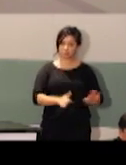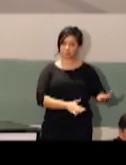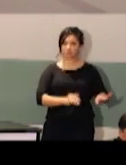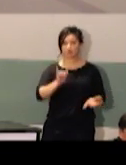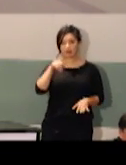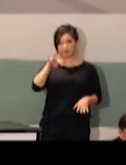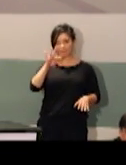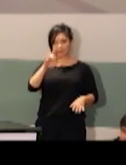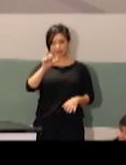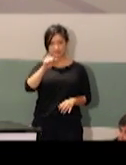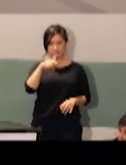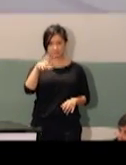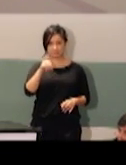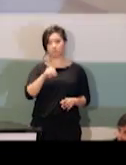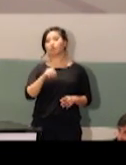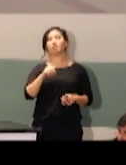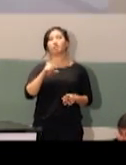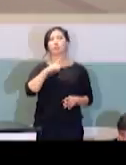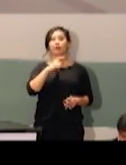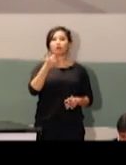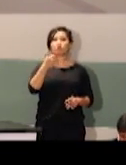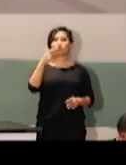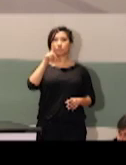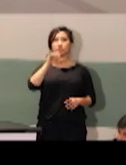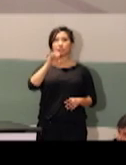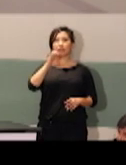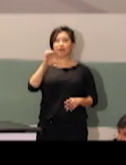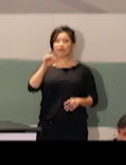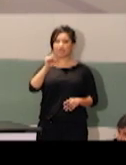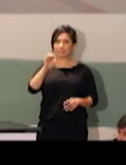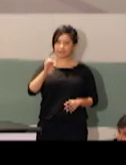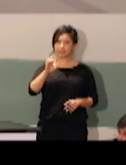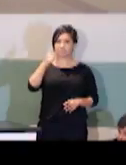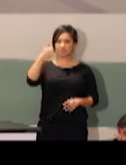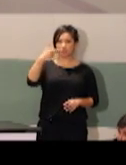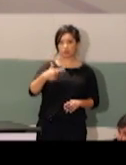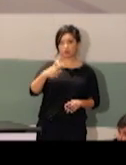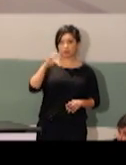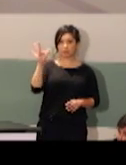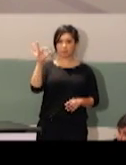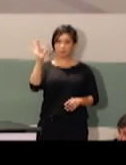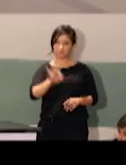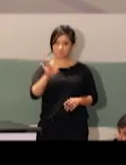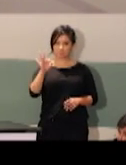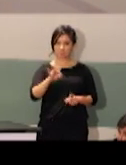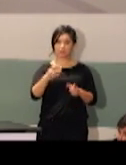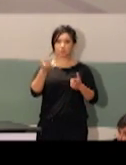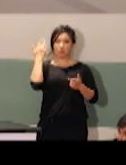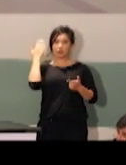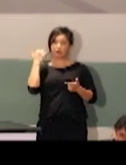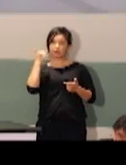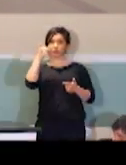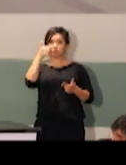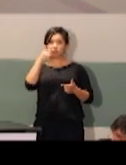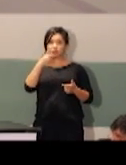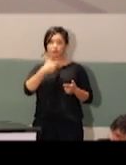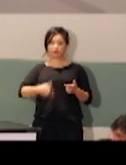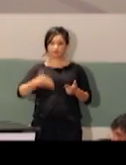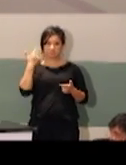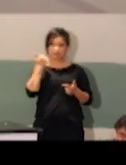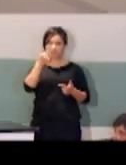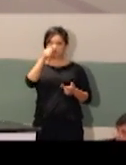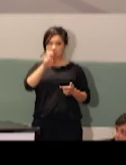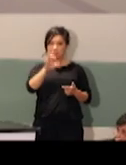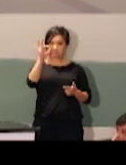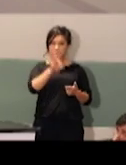que é 12%, no governo anterior era 15%, mas no governo Fernando Henrique era 23% no Distrito Federal, que aqui